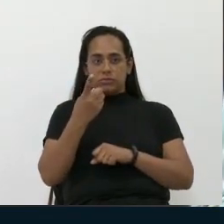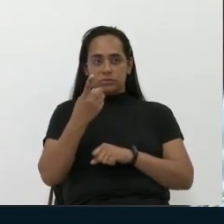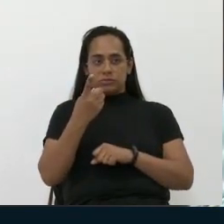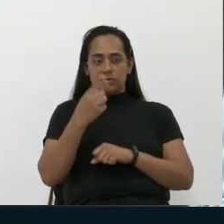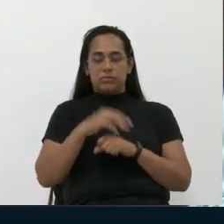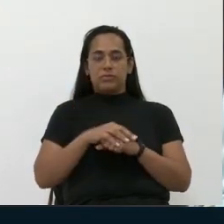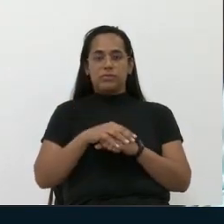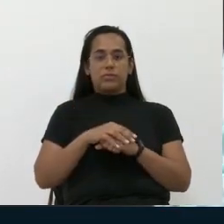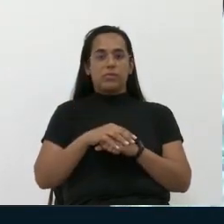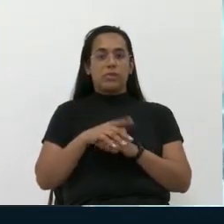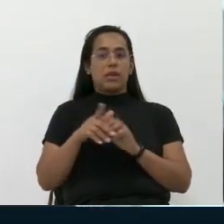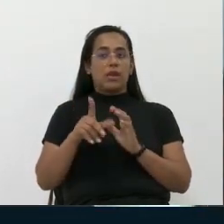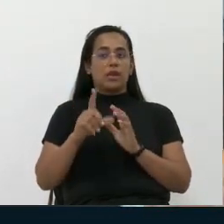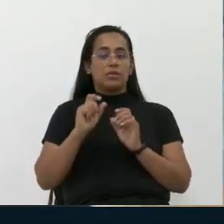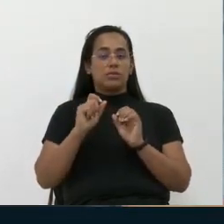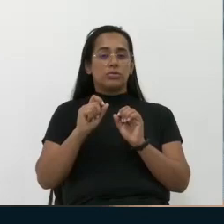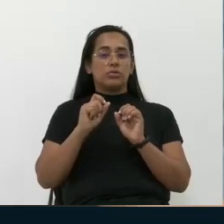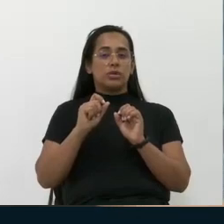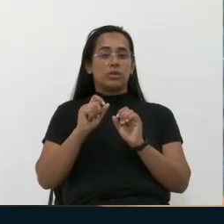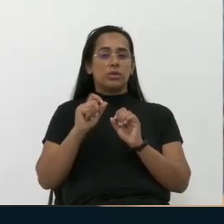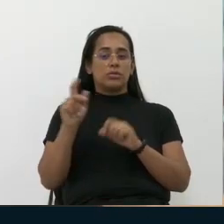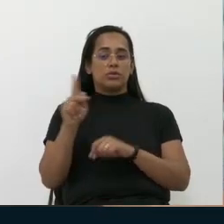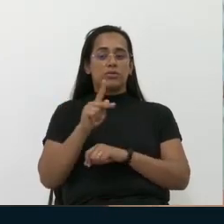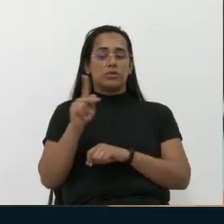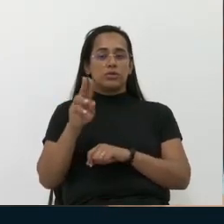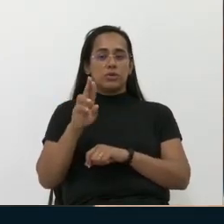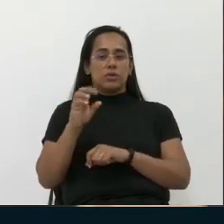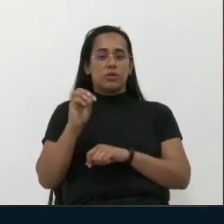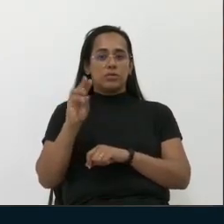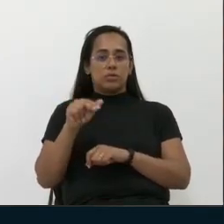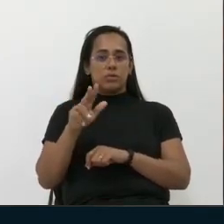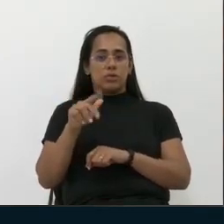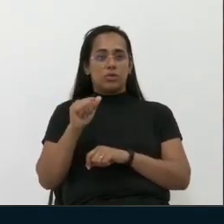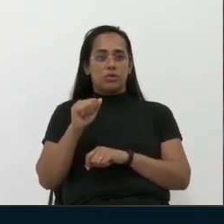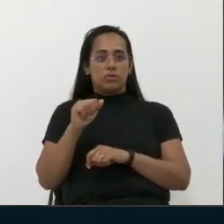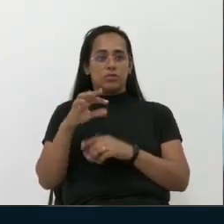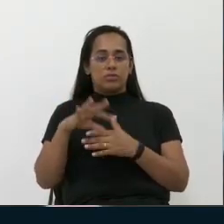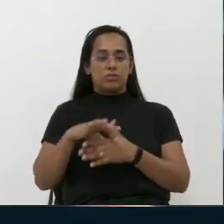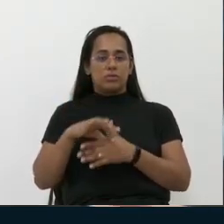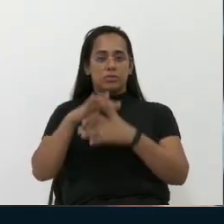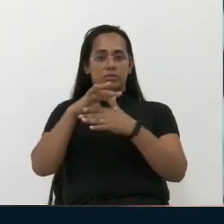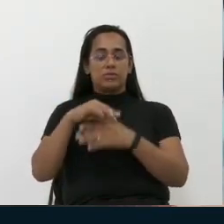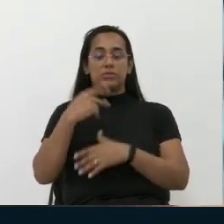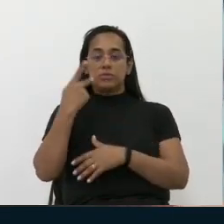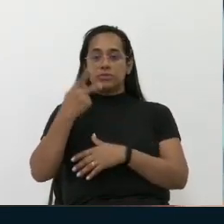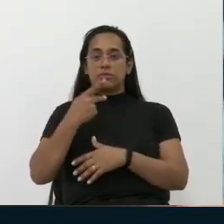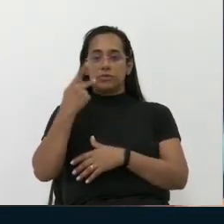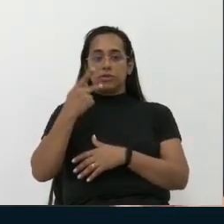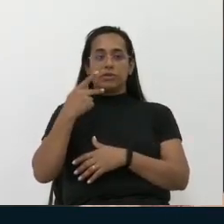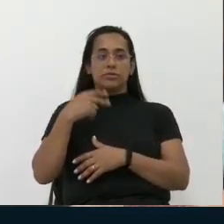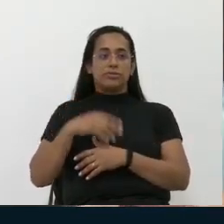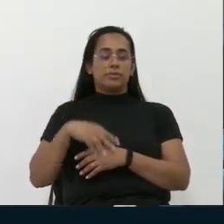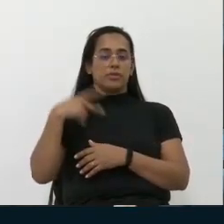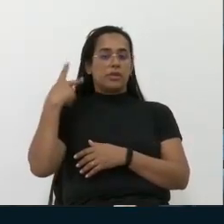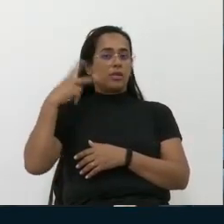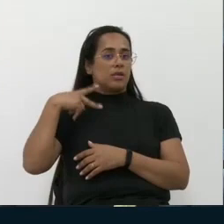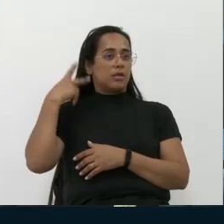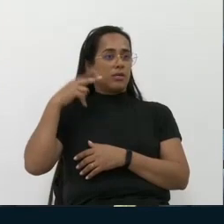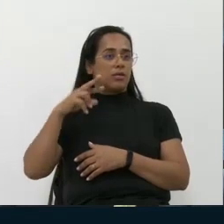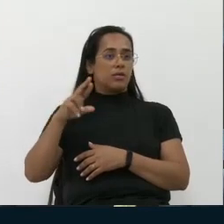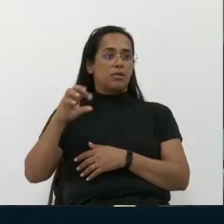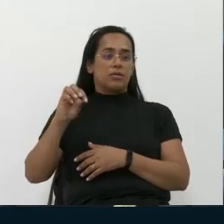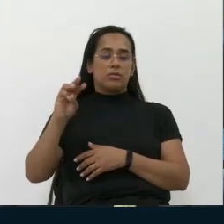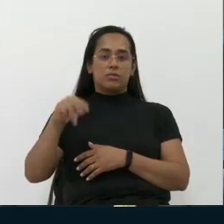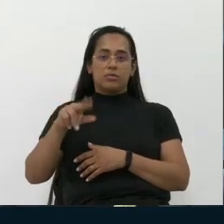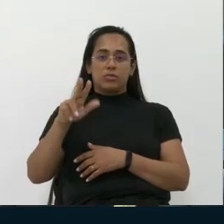fala pela liderança que ele está inscrito aqui. Então, pela liderança, vereador Rômulo. Obrigado, senhor presidente.